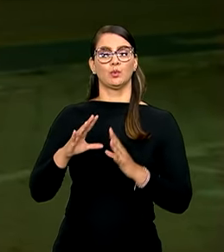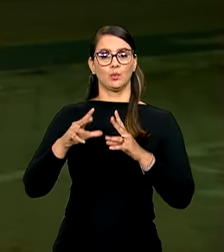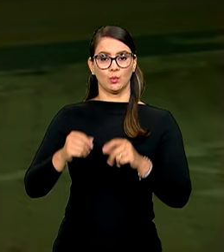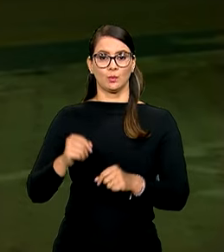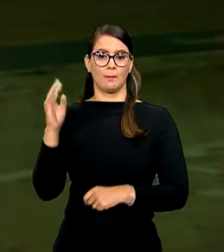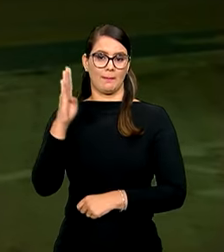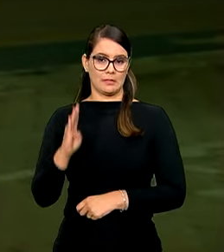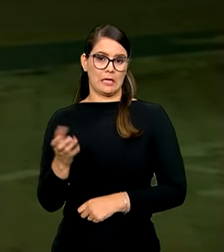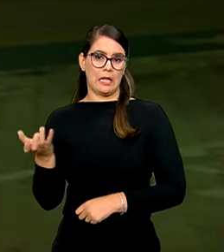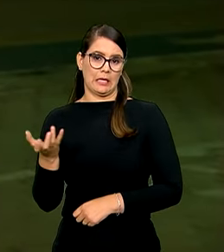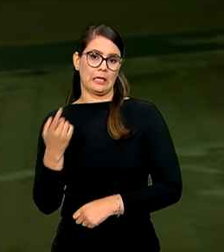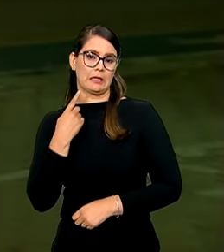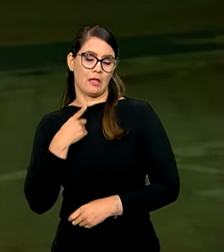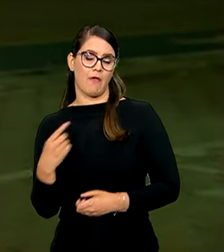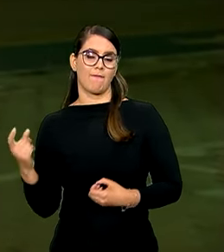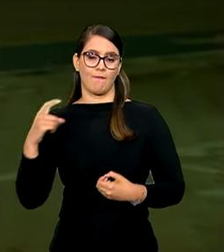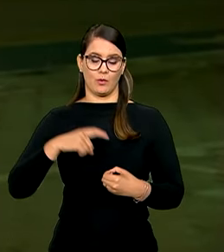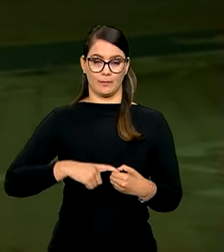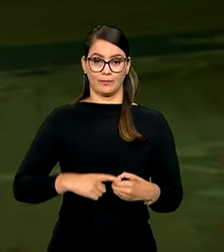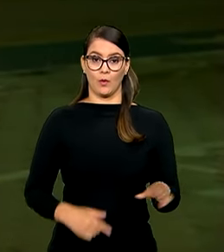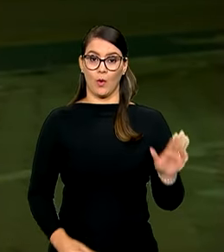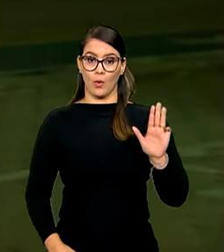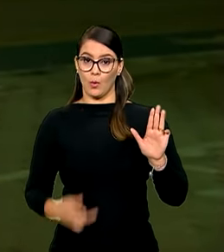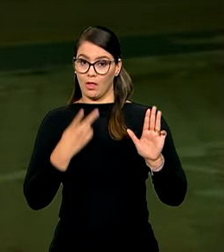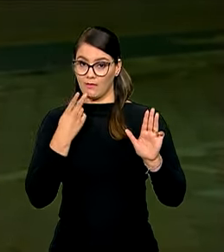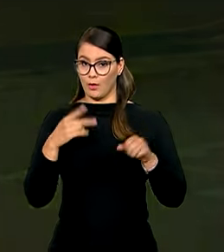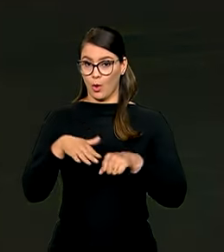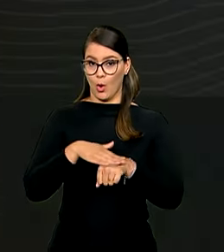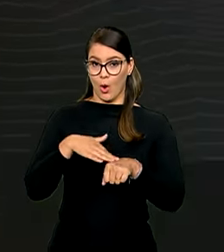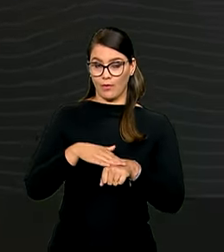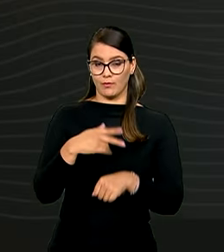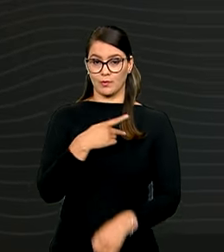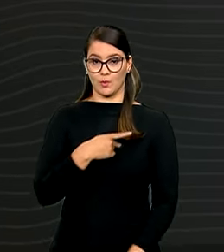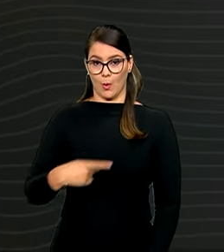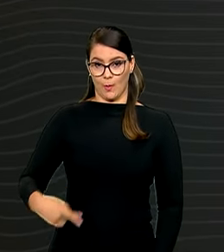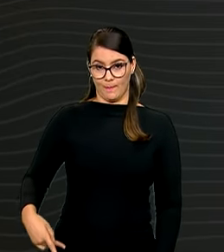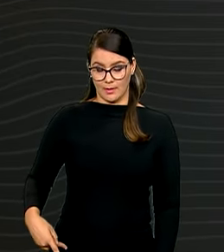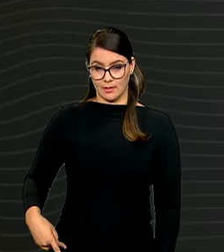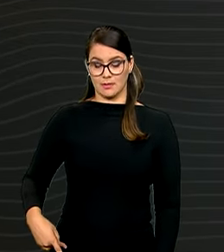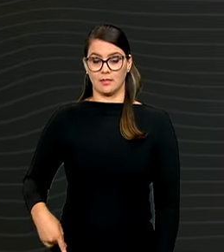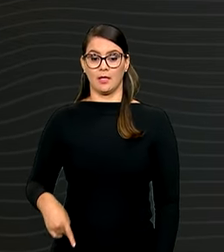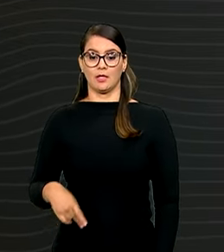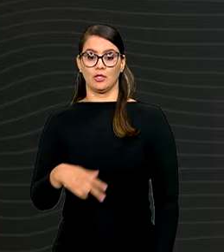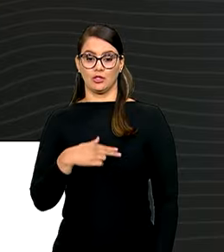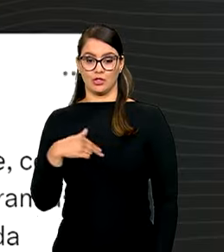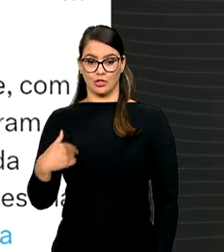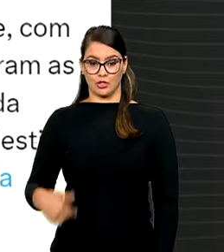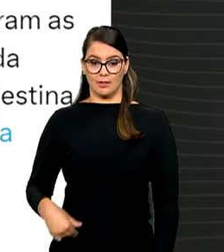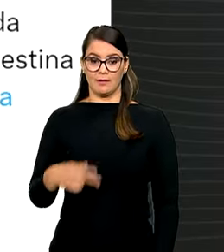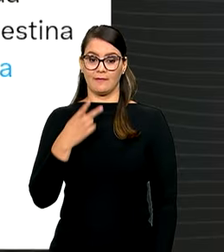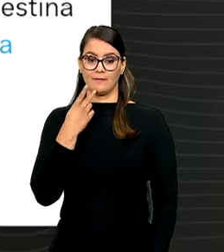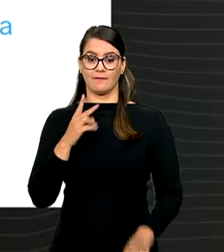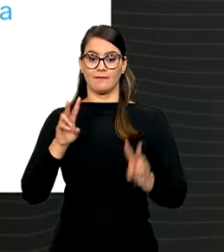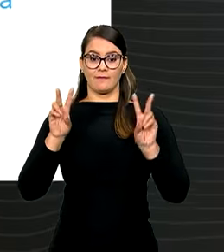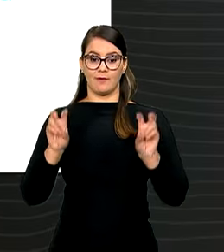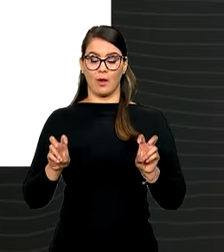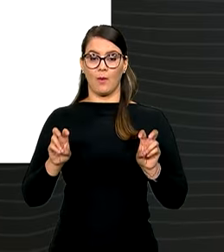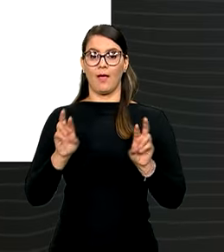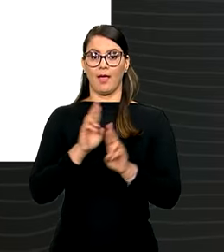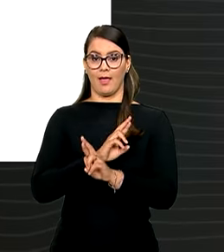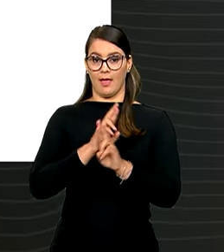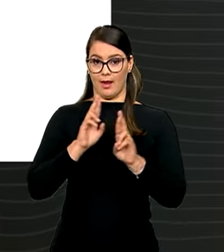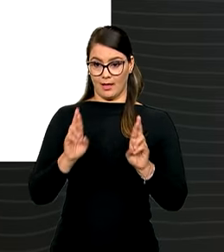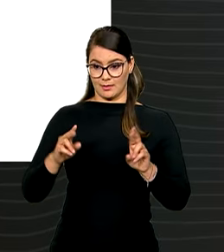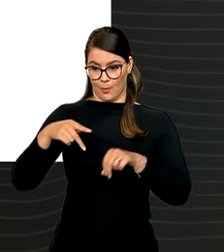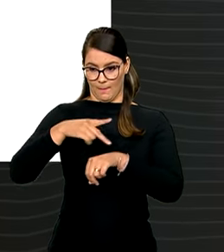solicitarem. Lula também disse que conversou por telefone com o presidente chileno, Gabriel Boric, e trataram sobre as relações entre